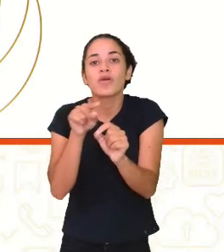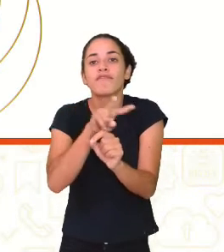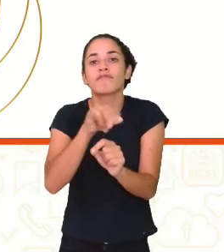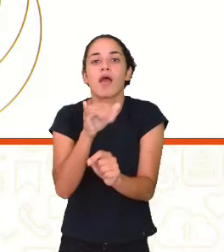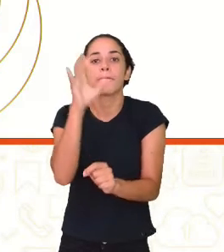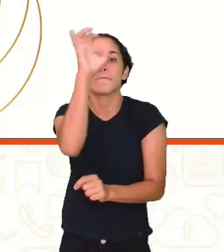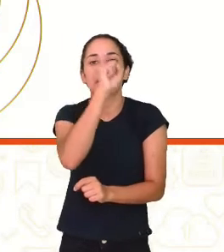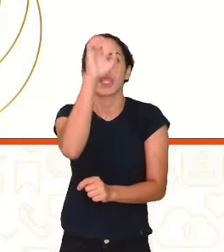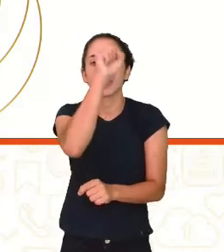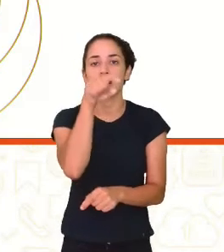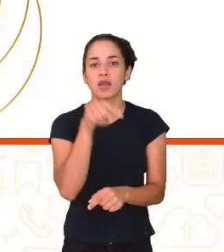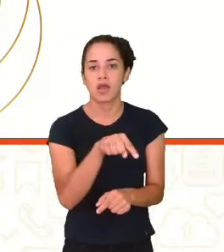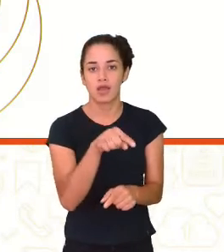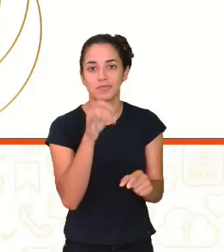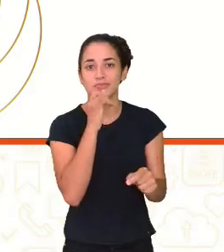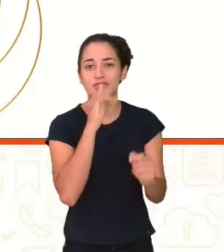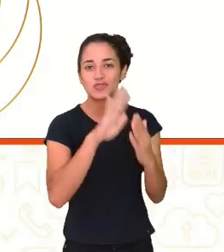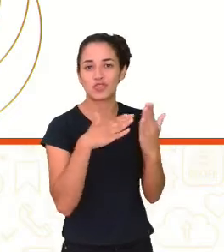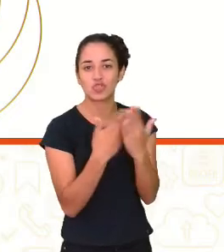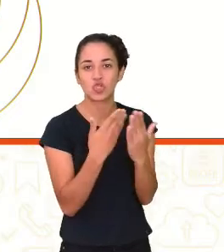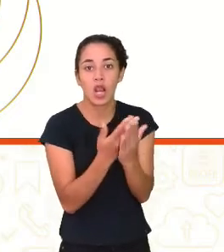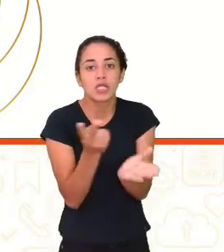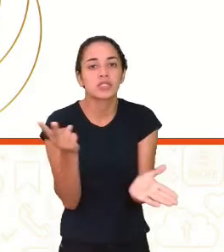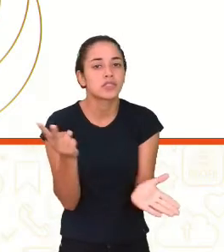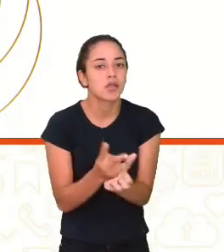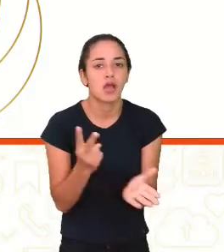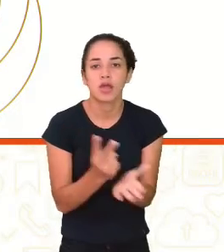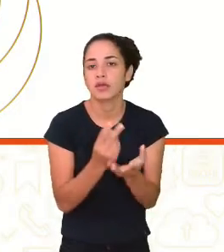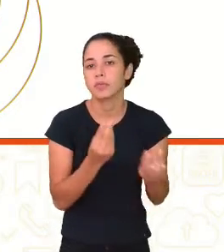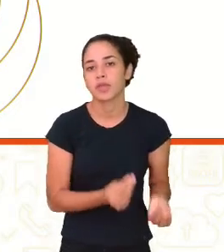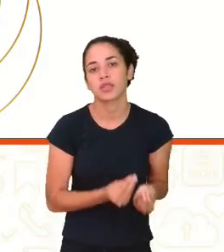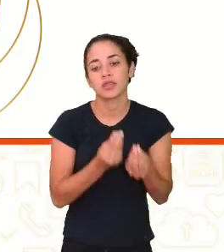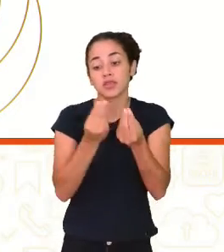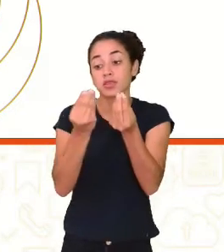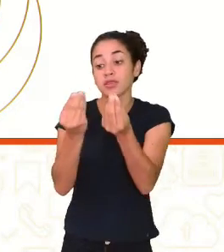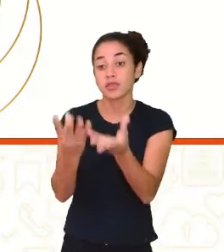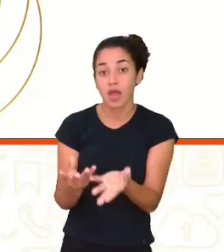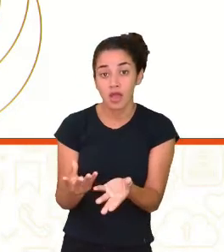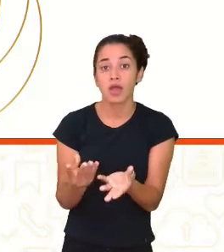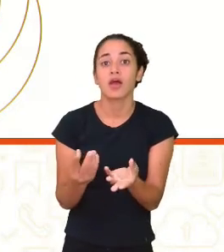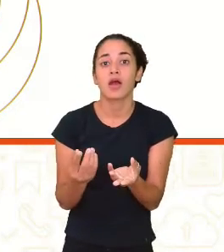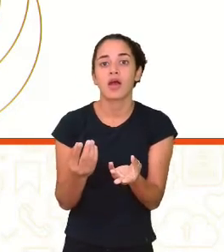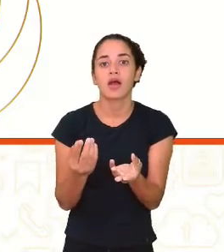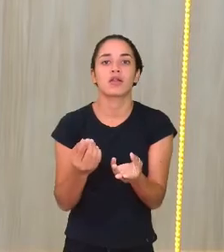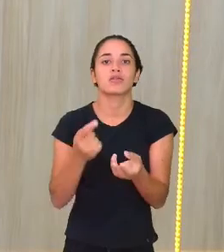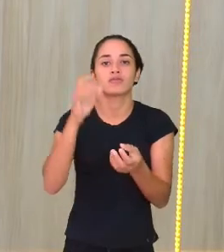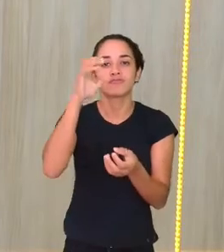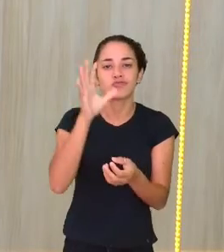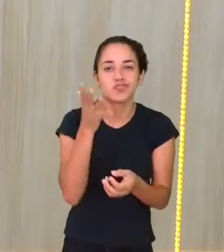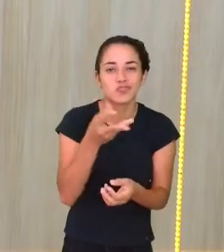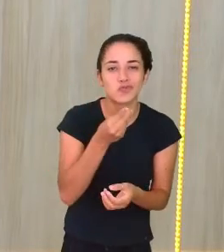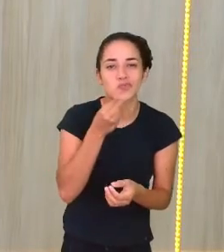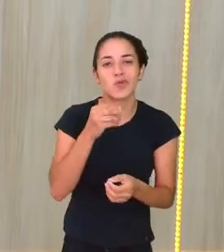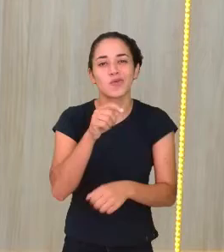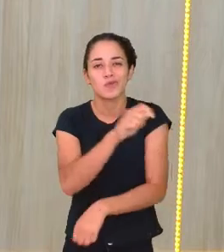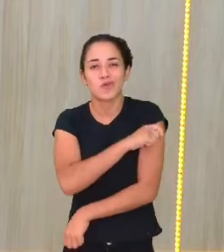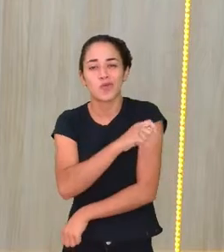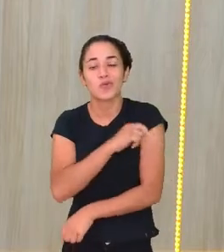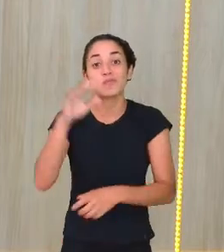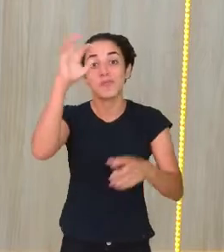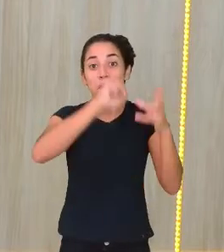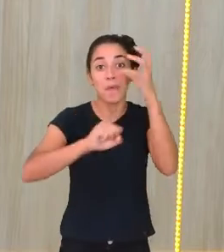a escola, ela está sempre oferecendo, e o estudante está aprendendo, e o estudante